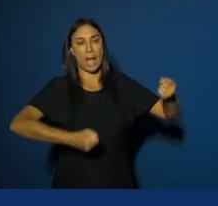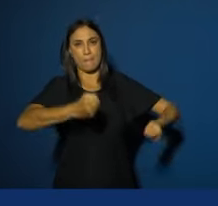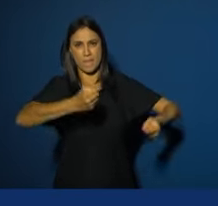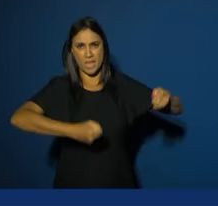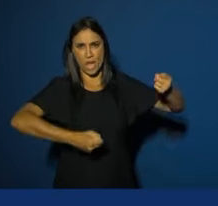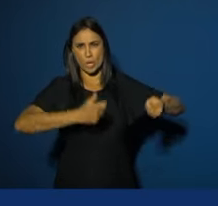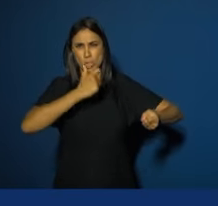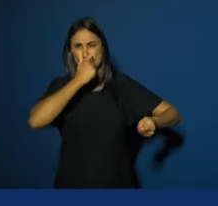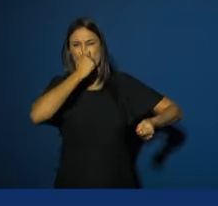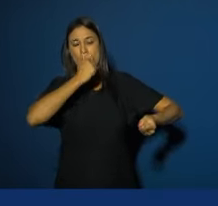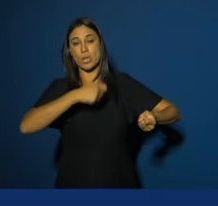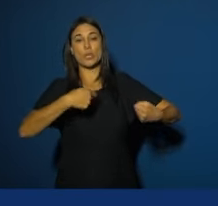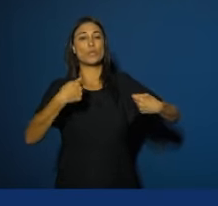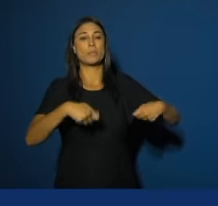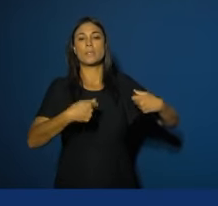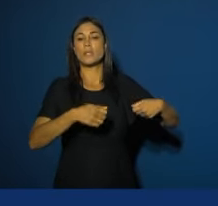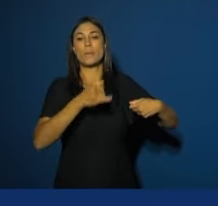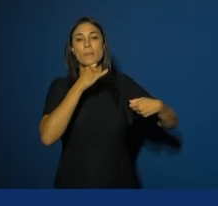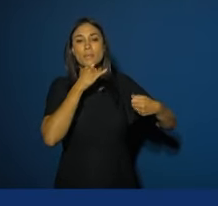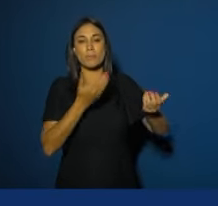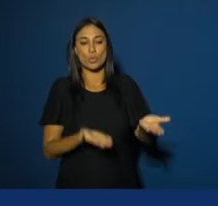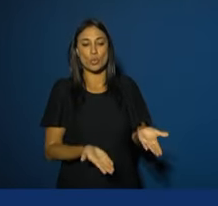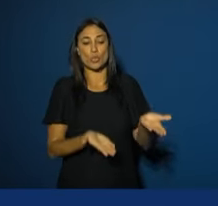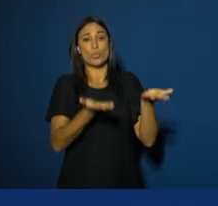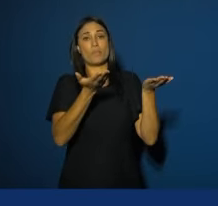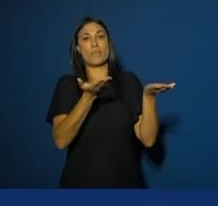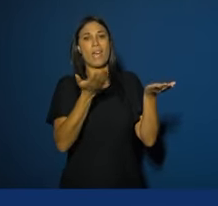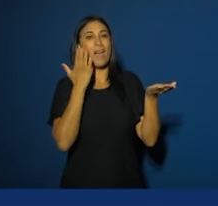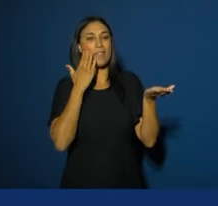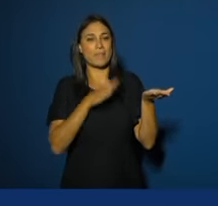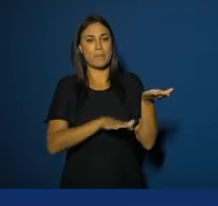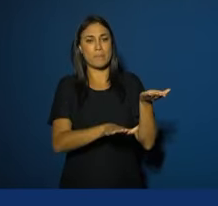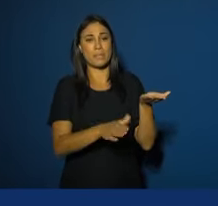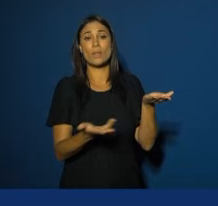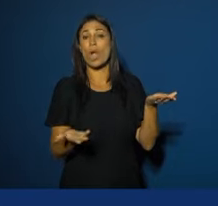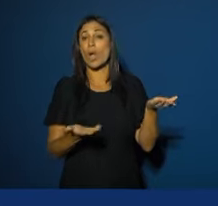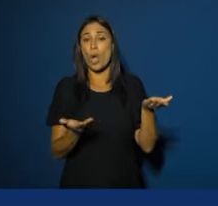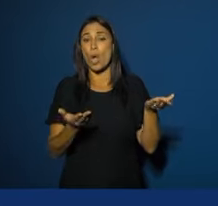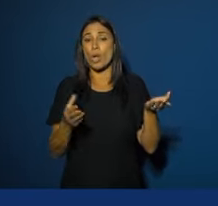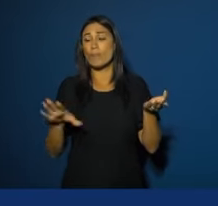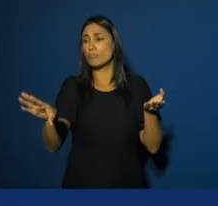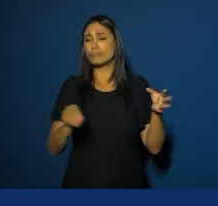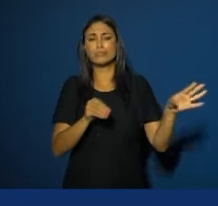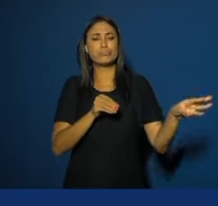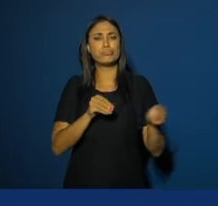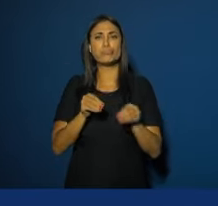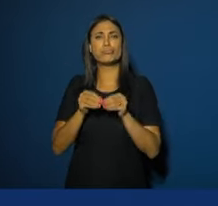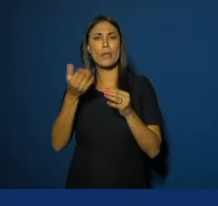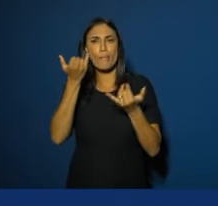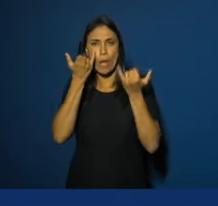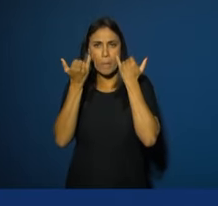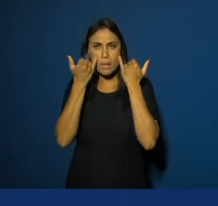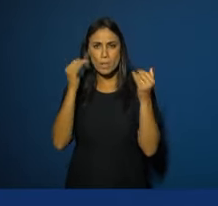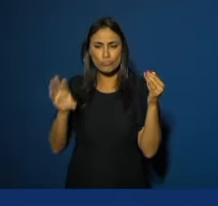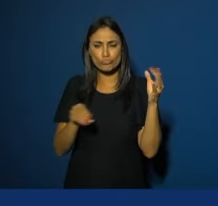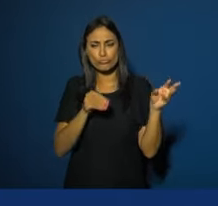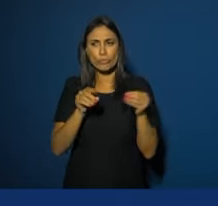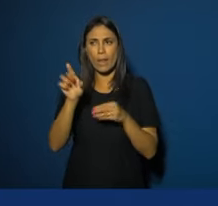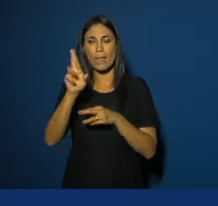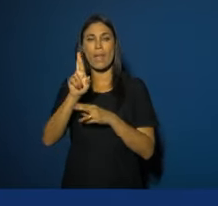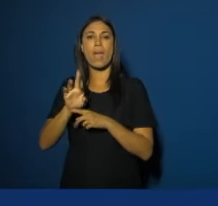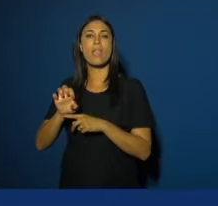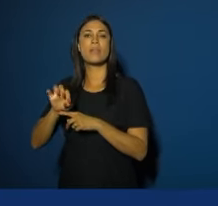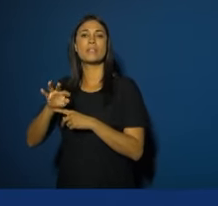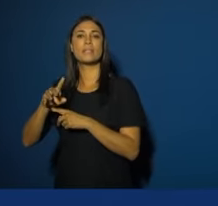obviamente não obstante estivessem Chei subiam lev simplesmente juntando informações que estão na na reseta Federal